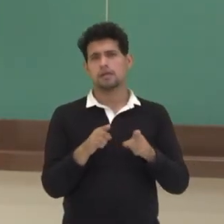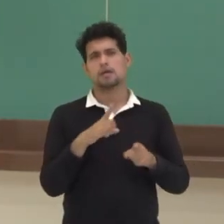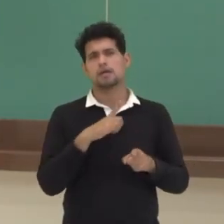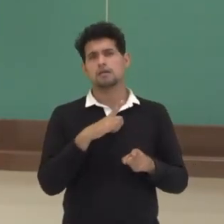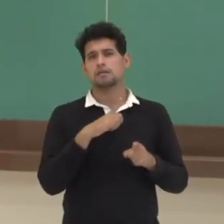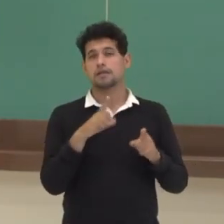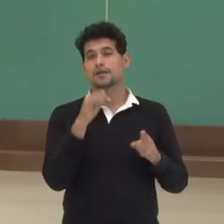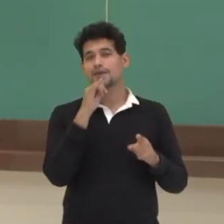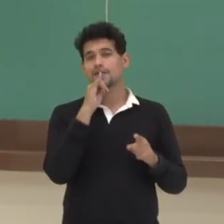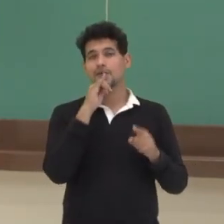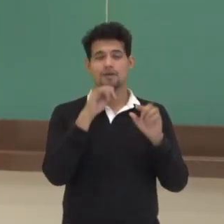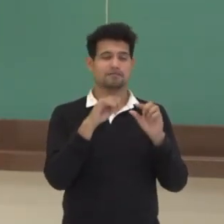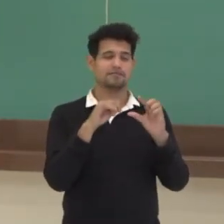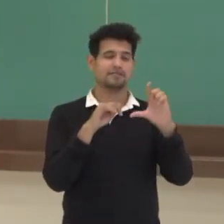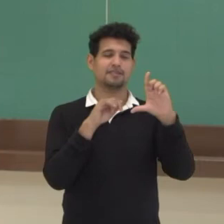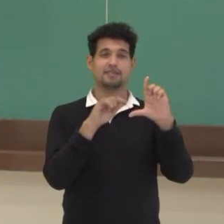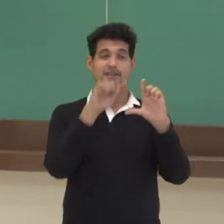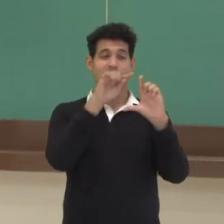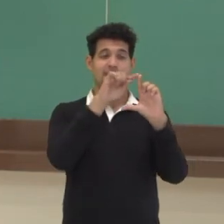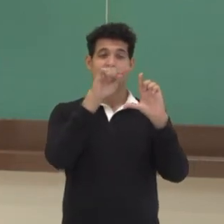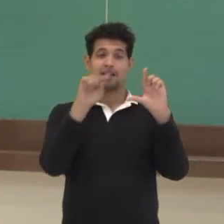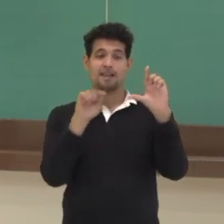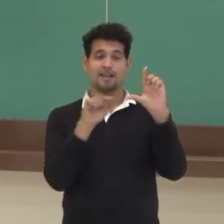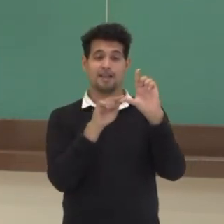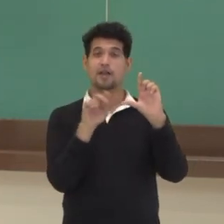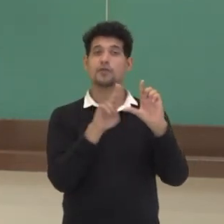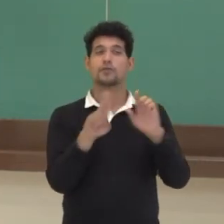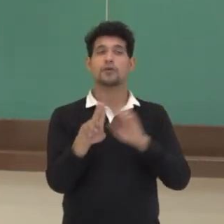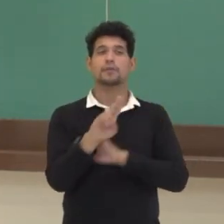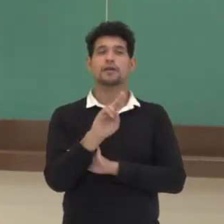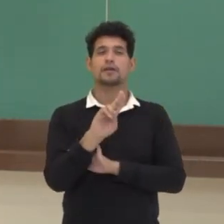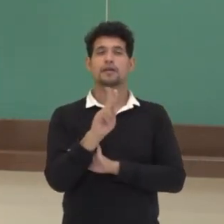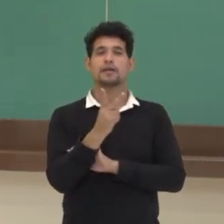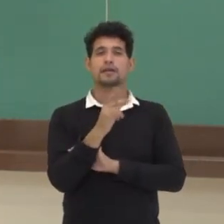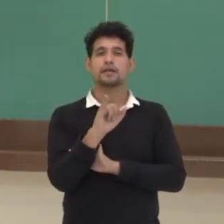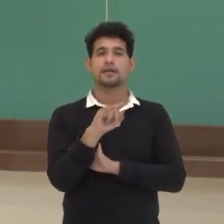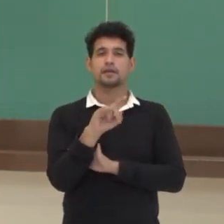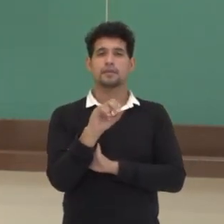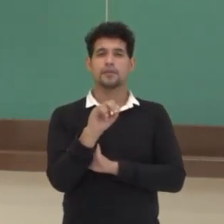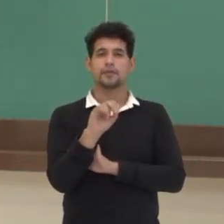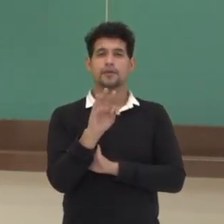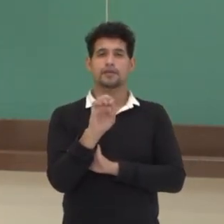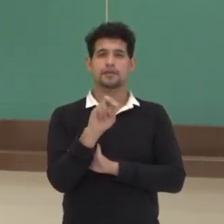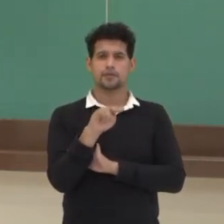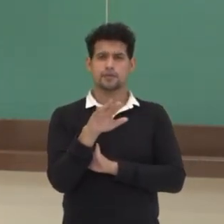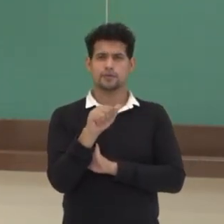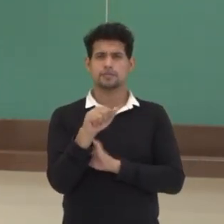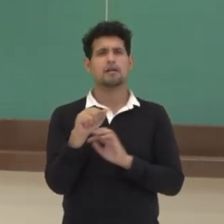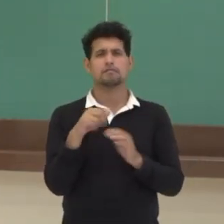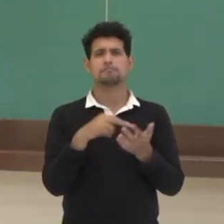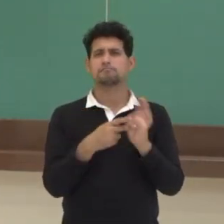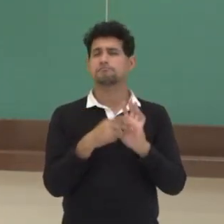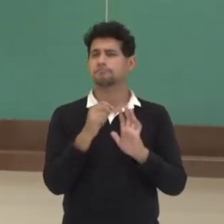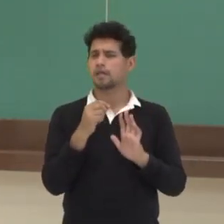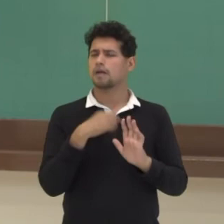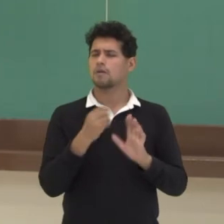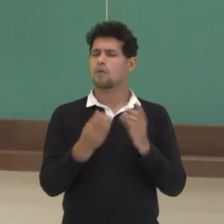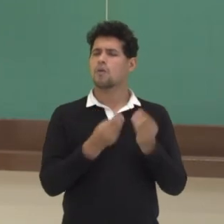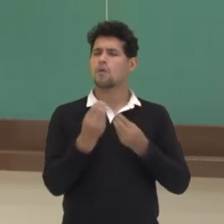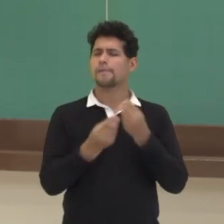esse ângulo reto, é a minha hipotenusa, que aqui no caso é a minha diagonal. Como é que